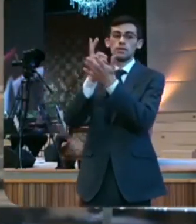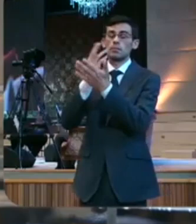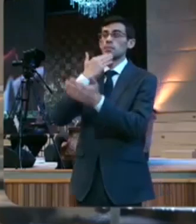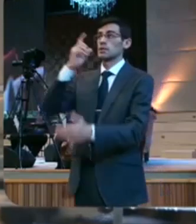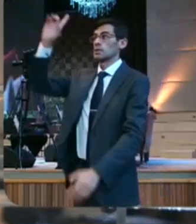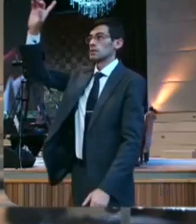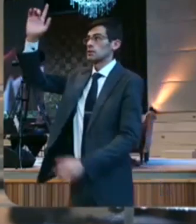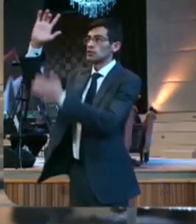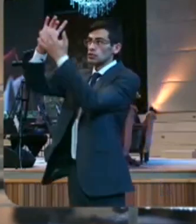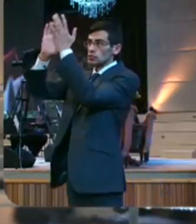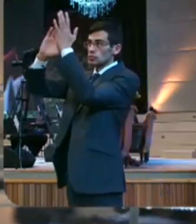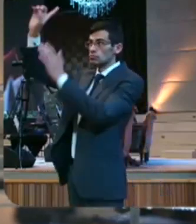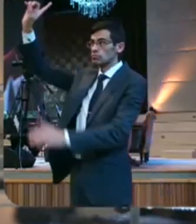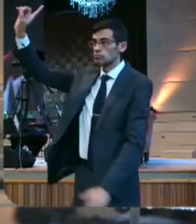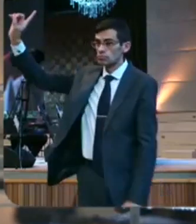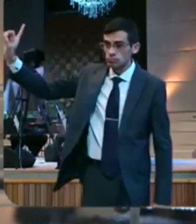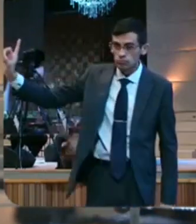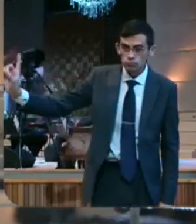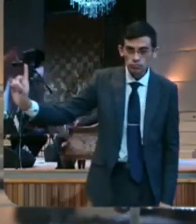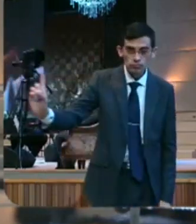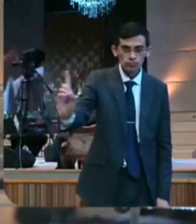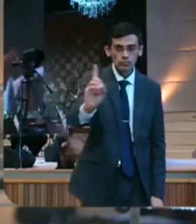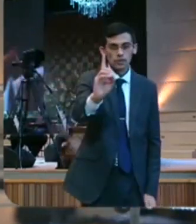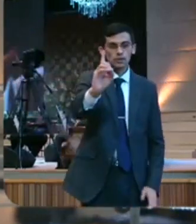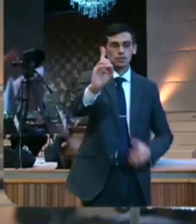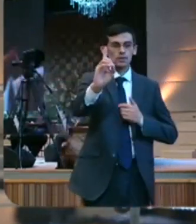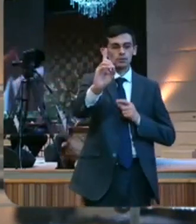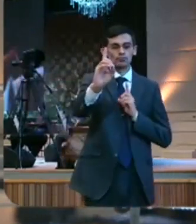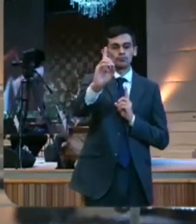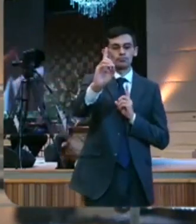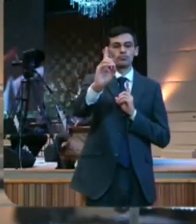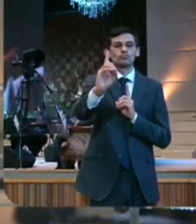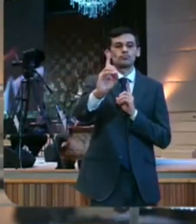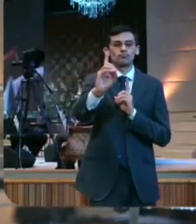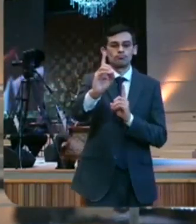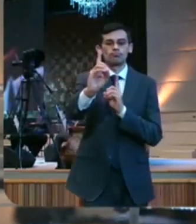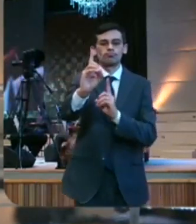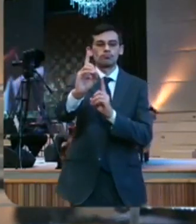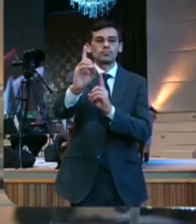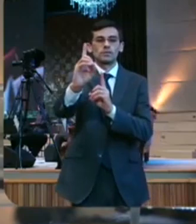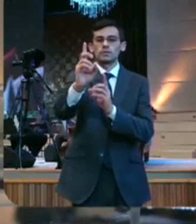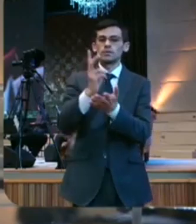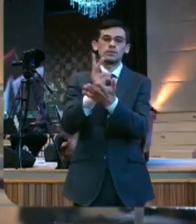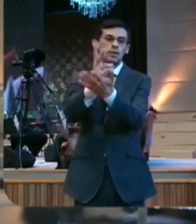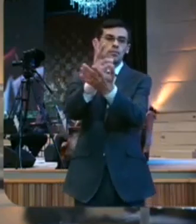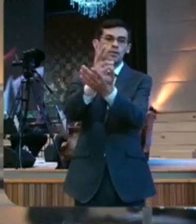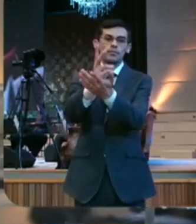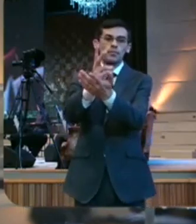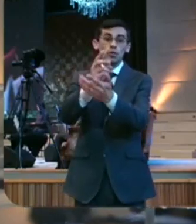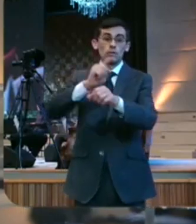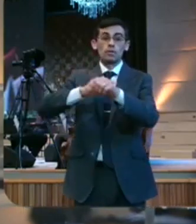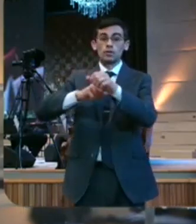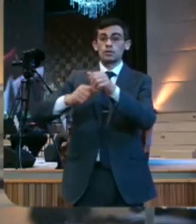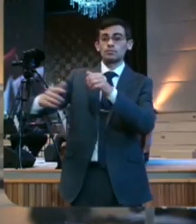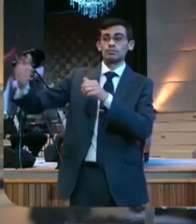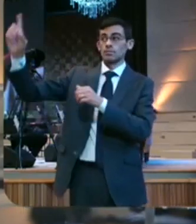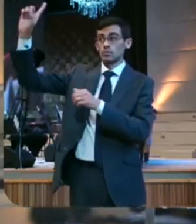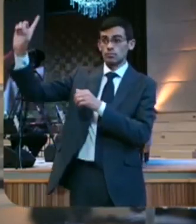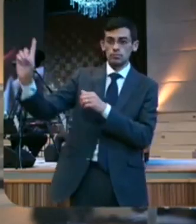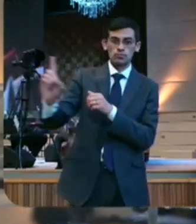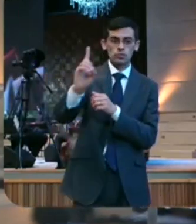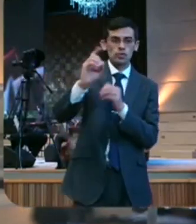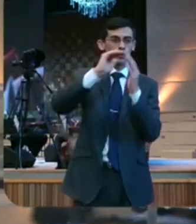de tudo e todos na sua vida. E quando a gente coloca o Senhor à frente de tudo e